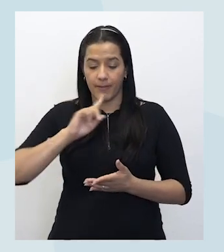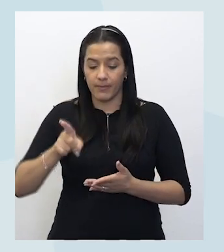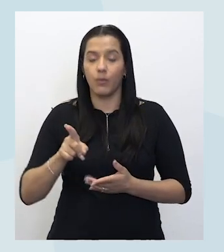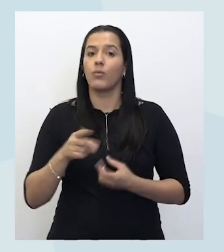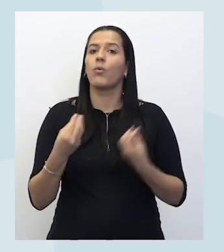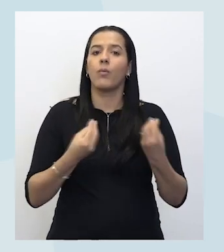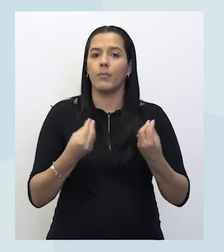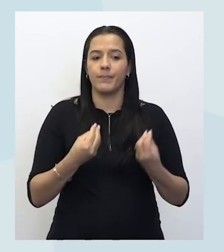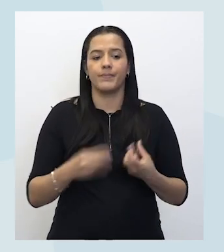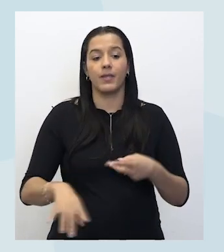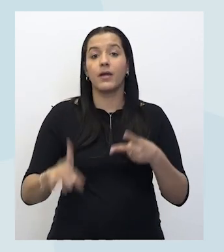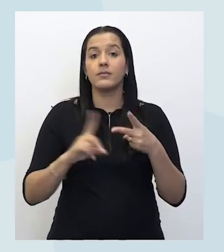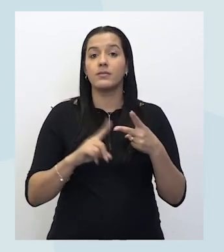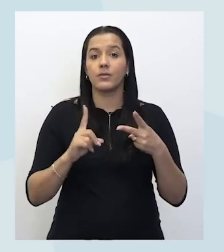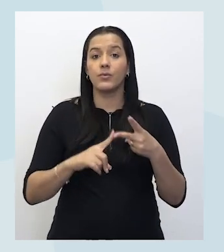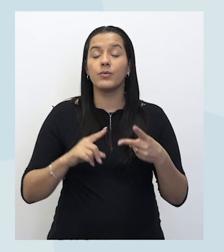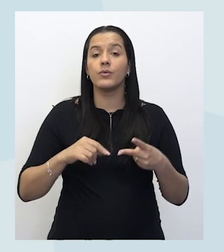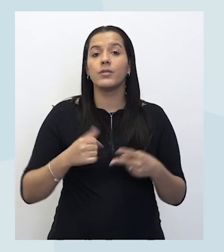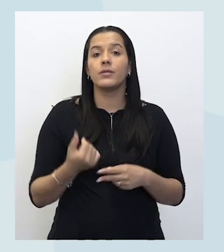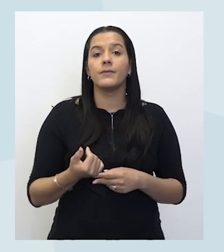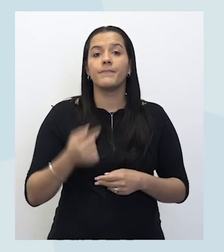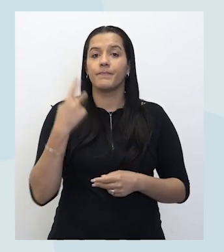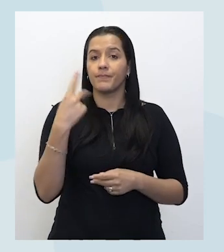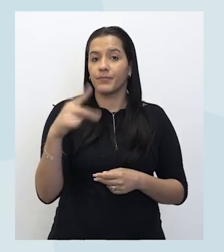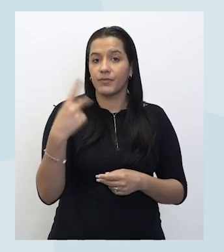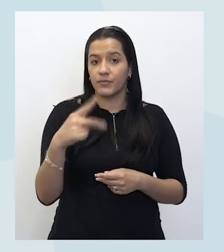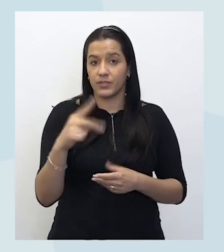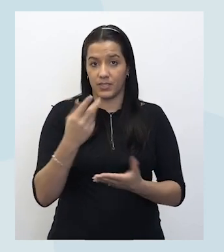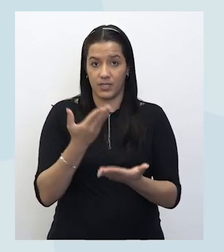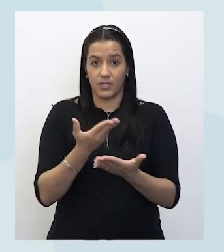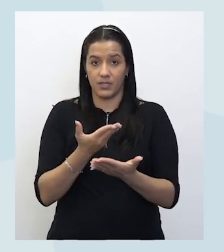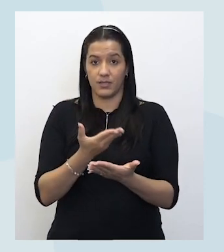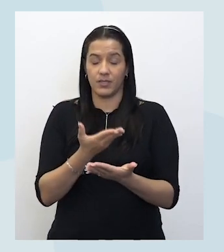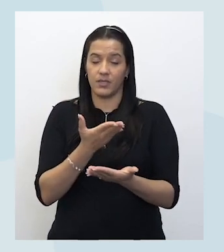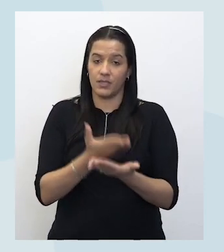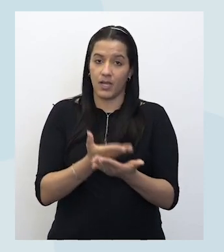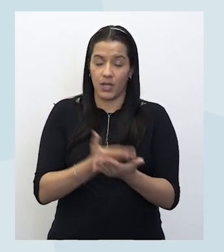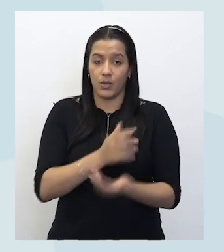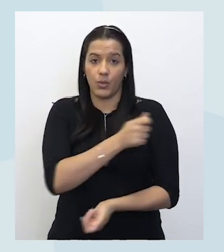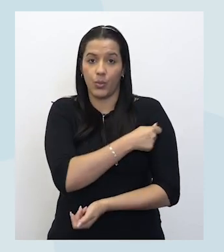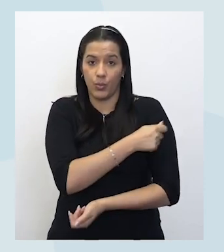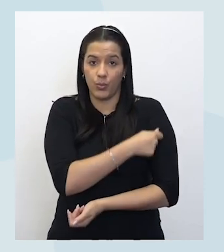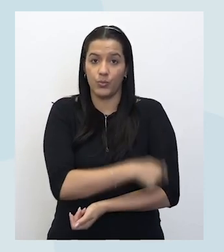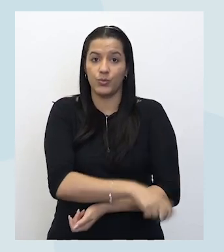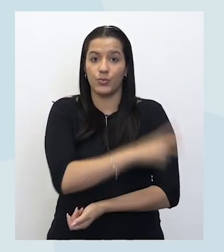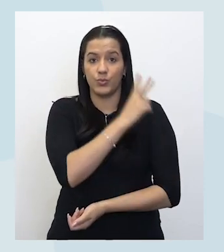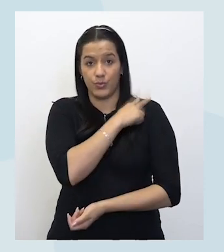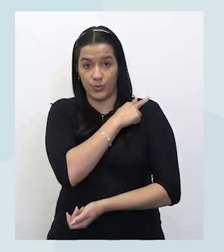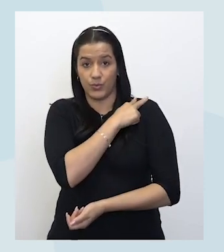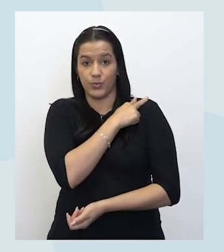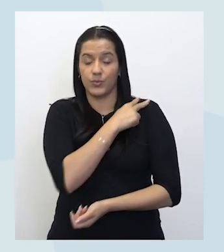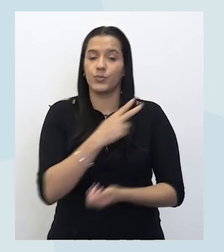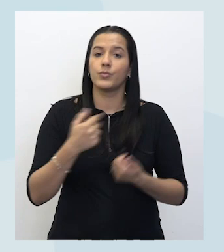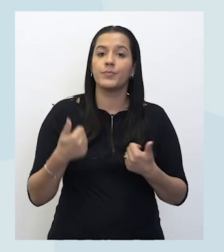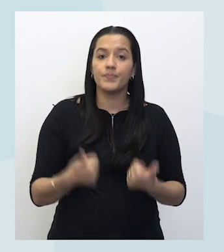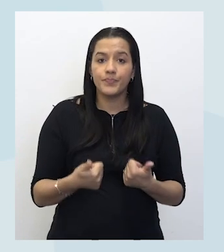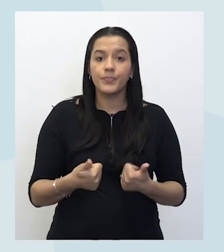é, qual é a importância de você, que é aluno do segundo ano, né, da segunda série do